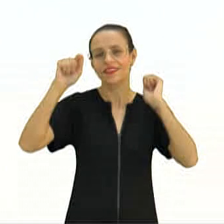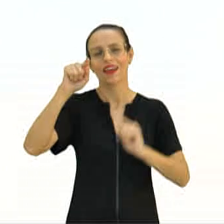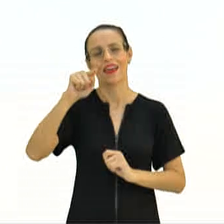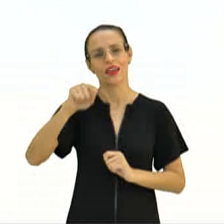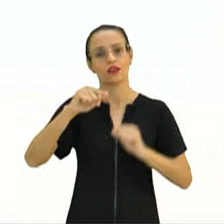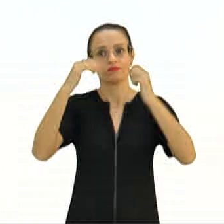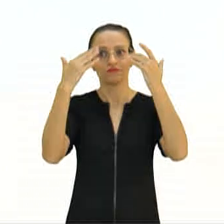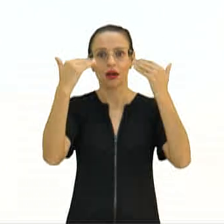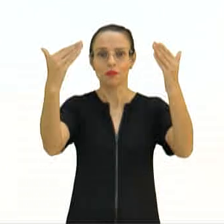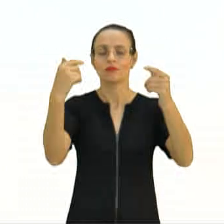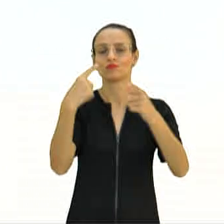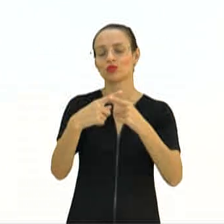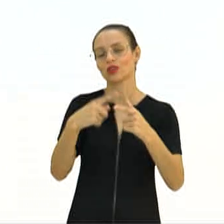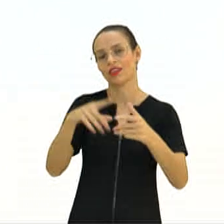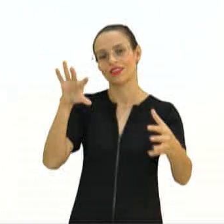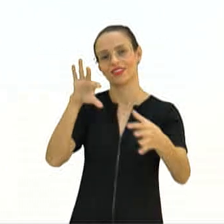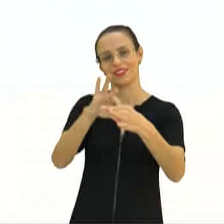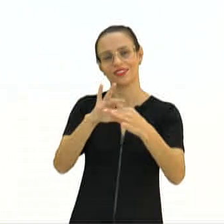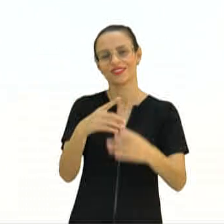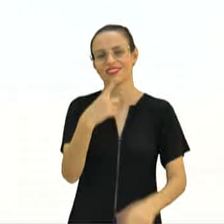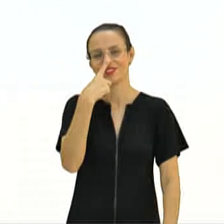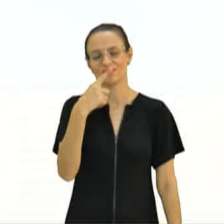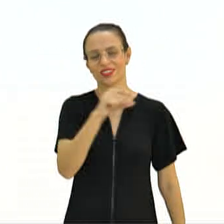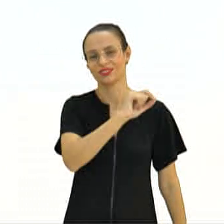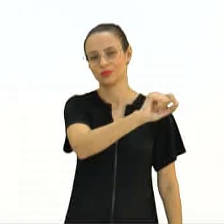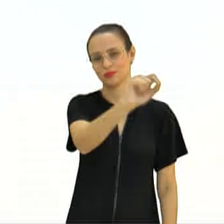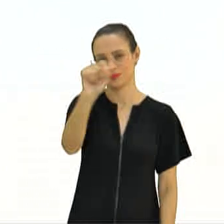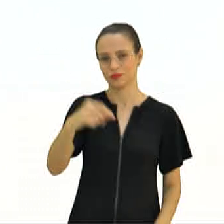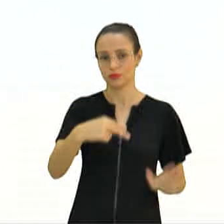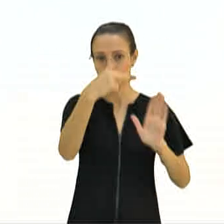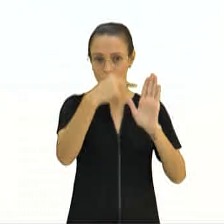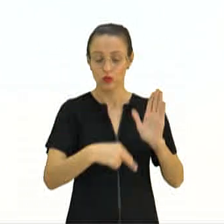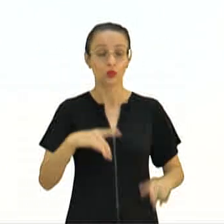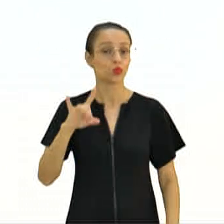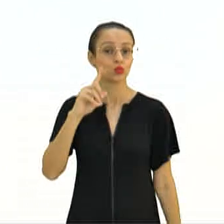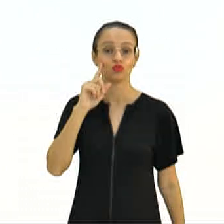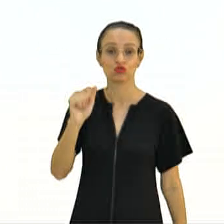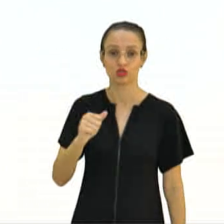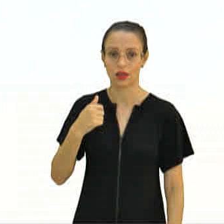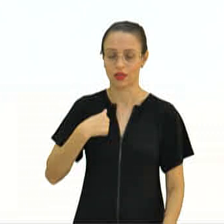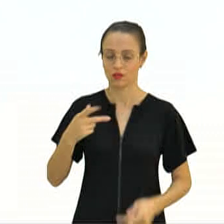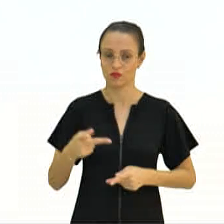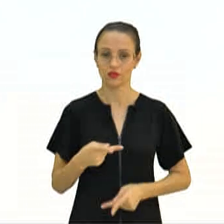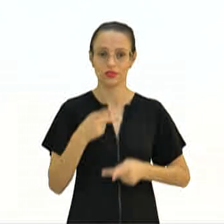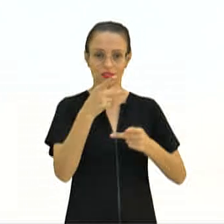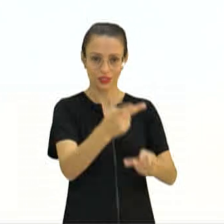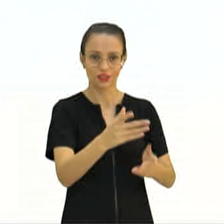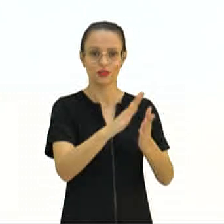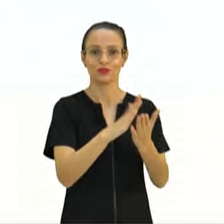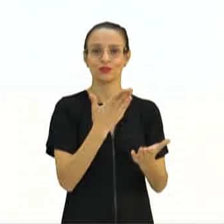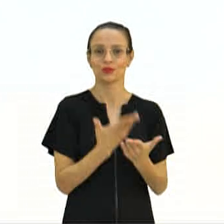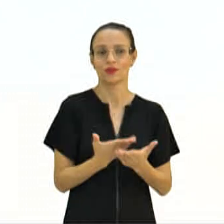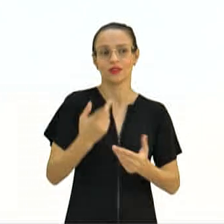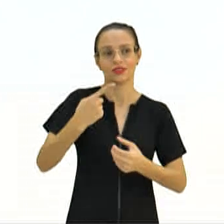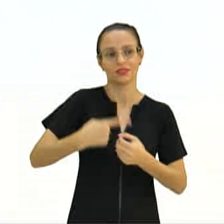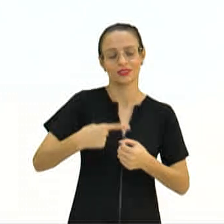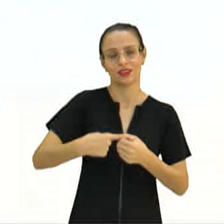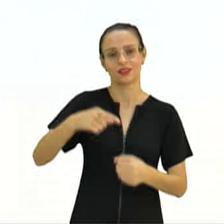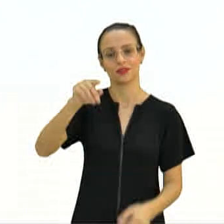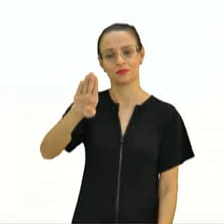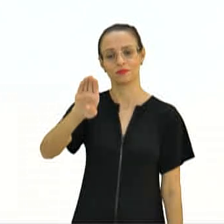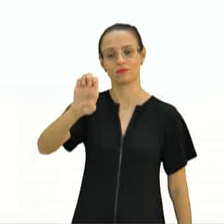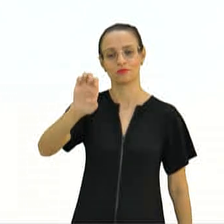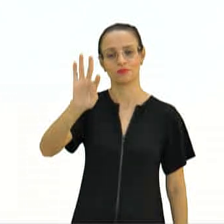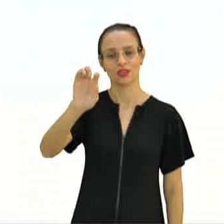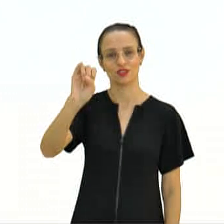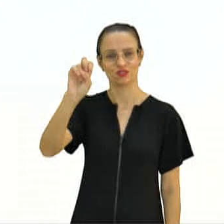por despertar identificação nos leitores. Certa vez, visitando uma escola na cidade de Betim,